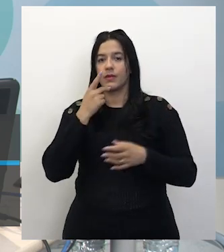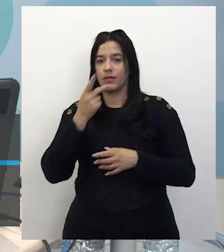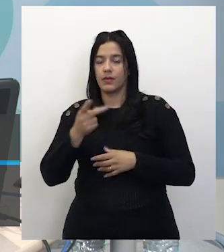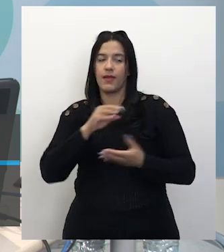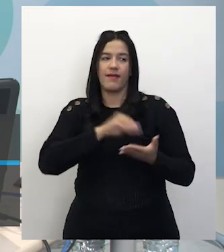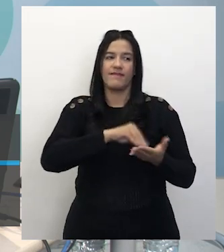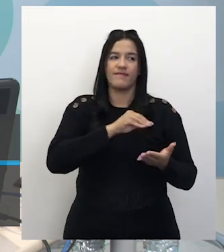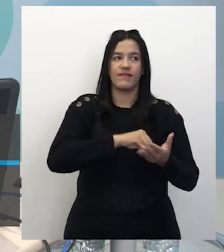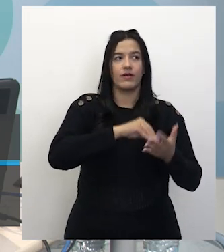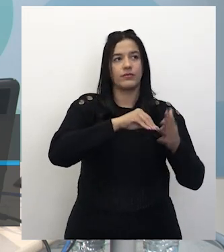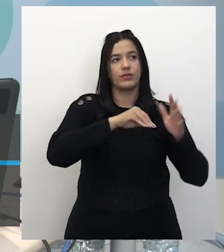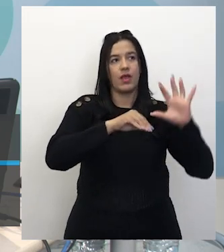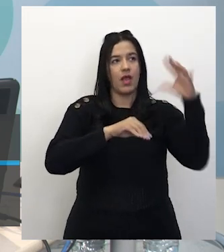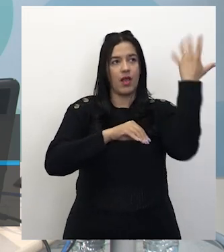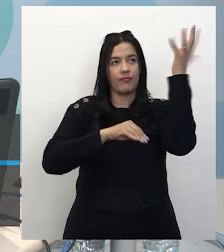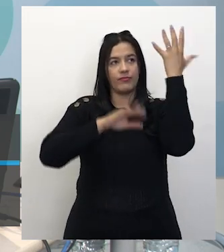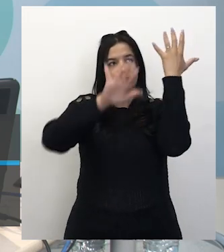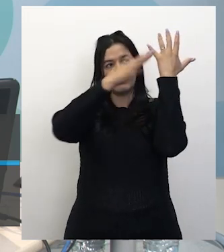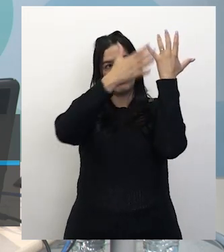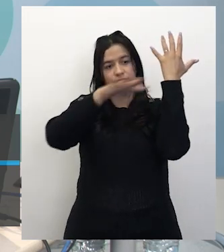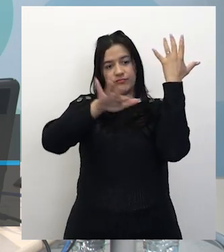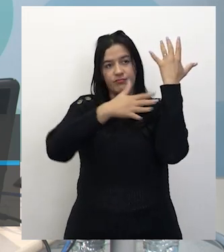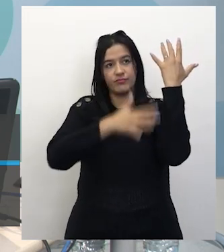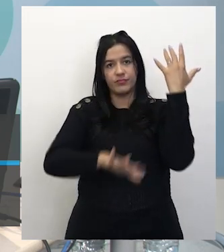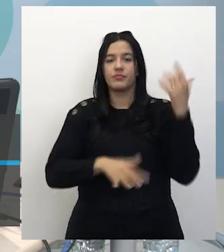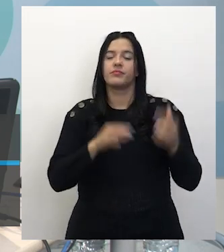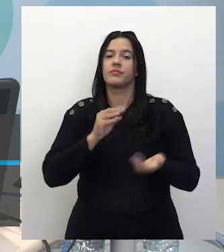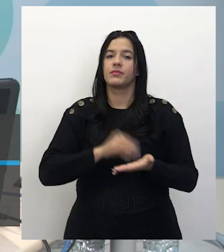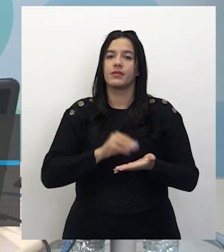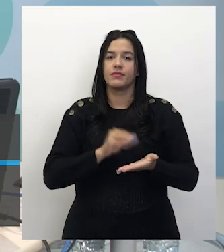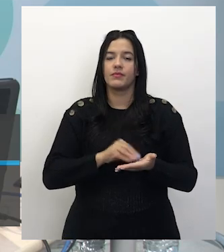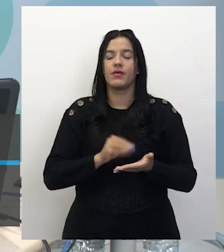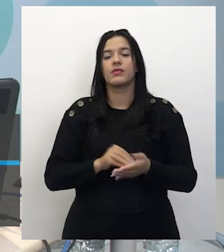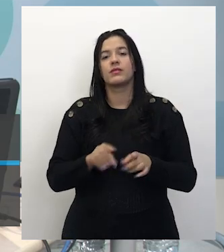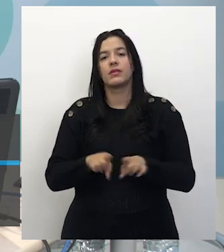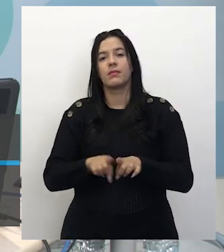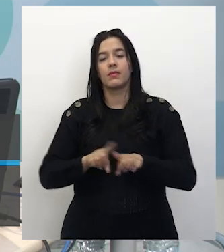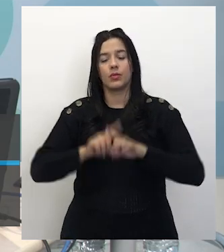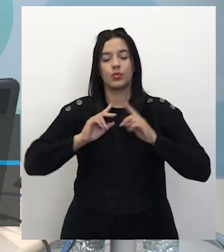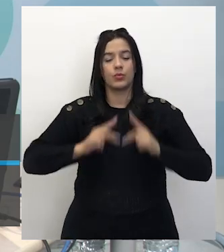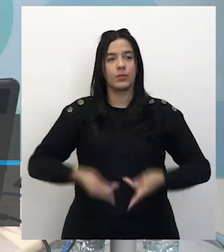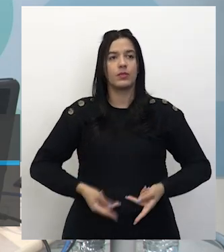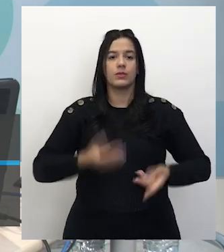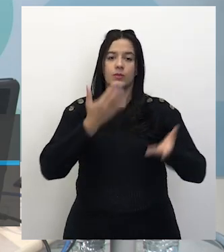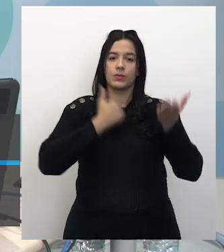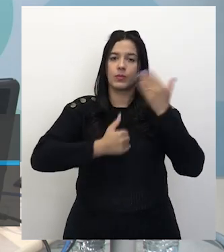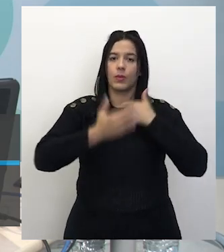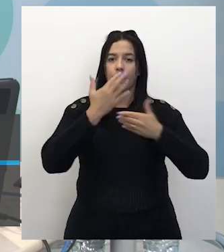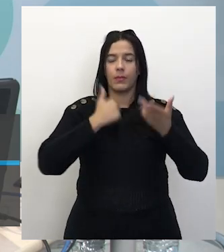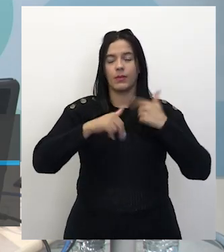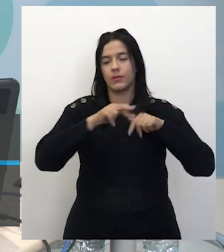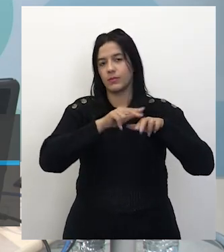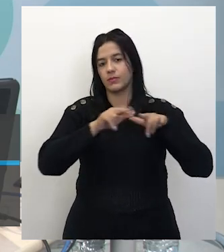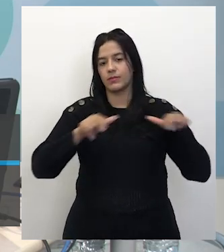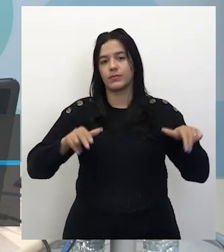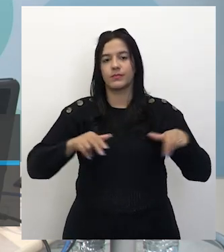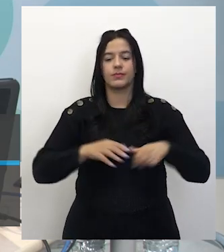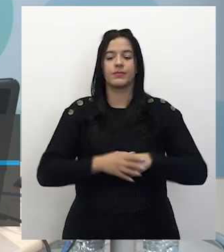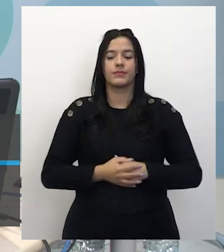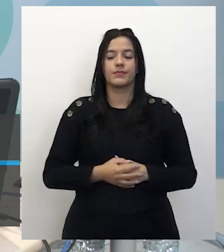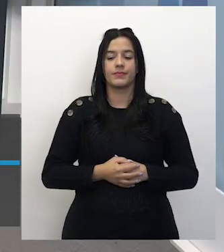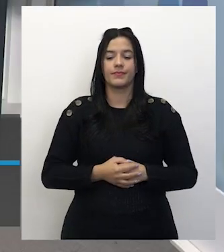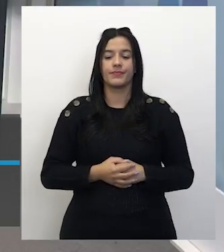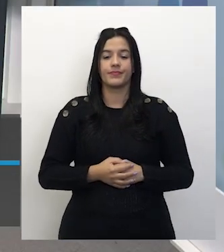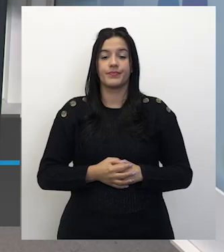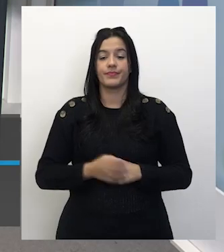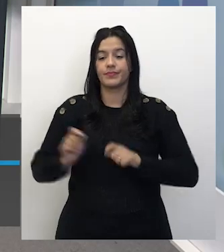de folhas verdes, o calor e a falta de recursos para os humanos. Ele falou da 1 e da 2, tá? Tá. Uhum. Põe na